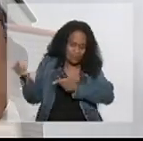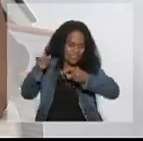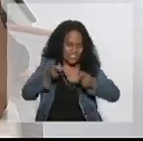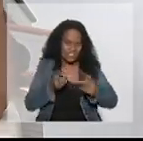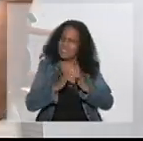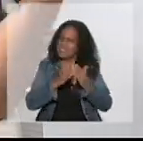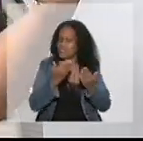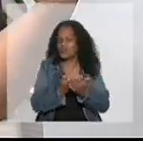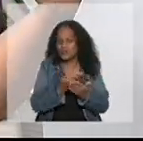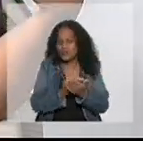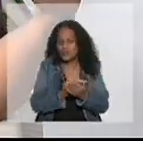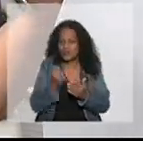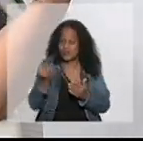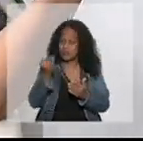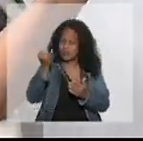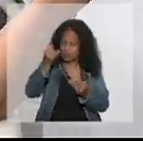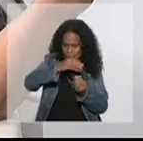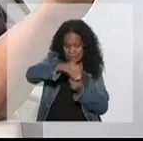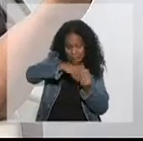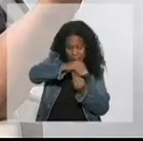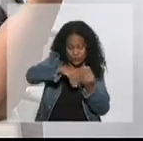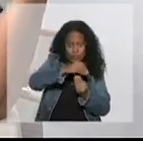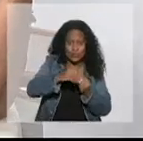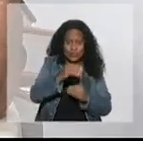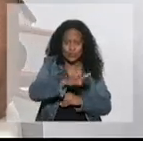teve, é muito importante. Eles se